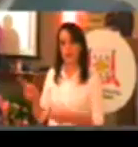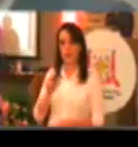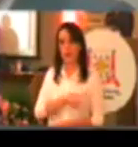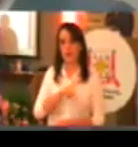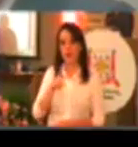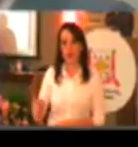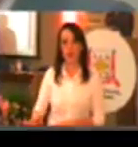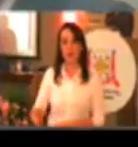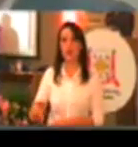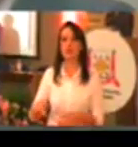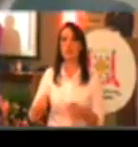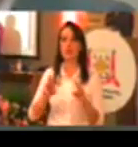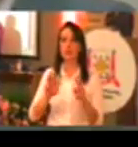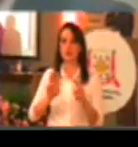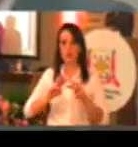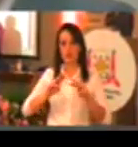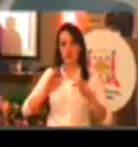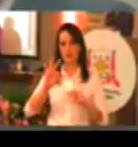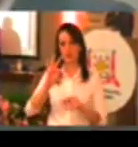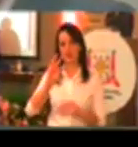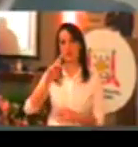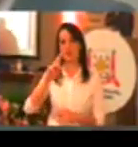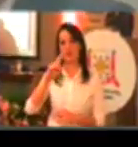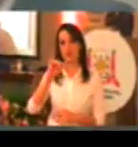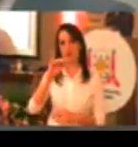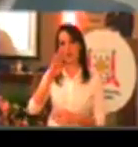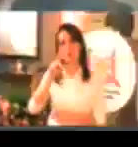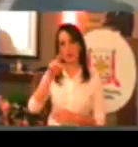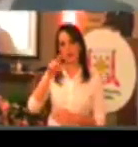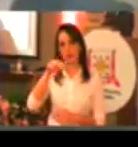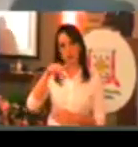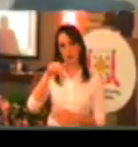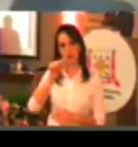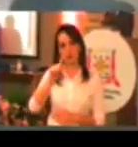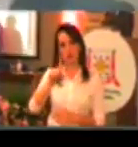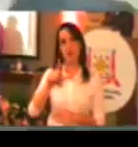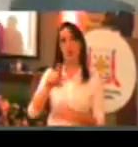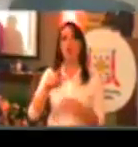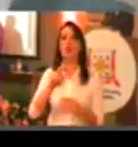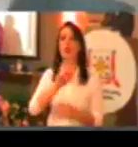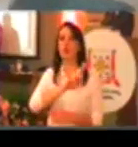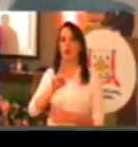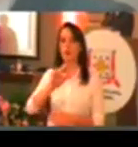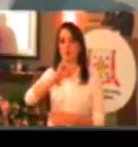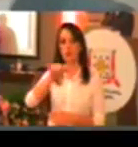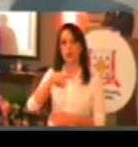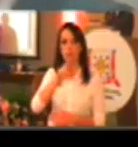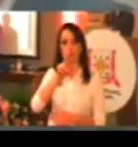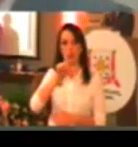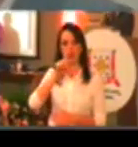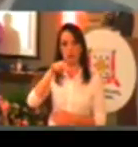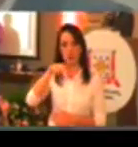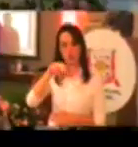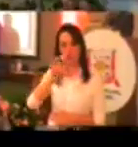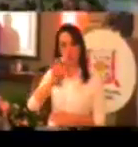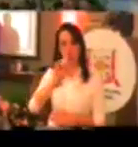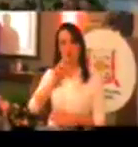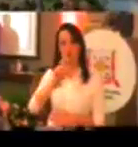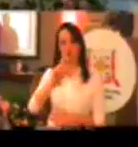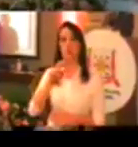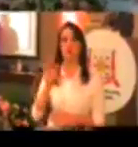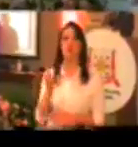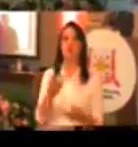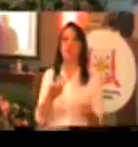Convidamos o presidente do Tribunal de Contas do Estado de Santa Catarina, conselheiro Júlio Garcia.